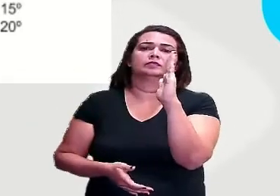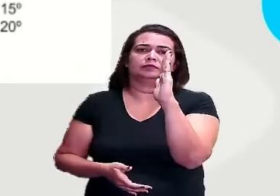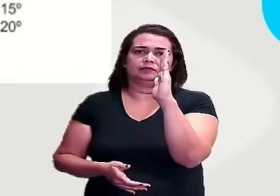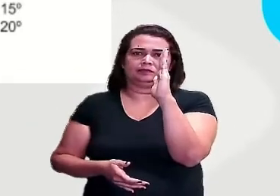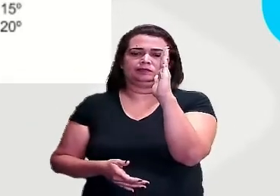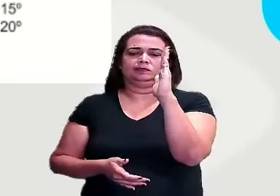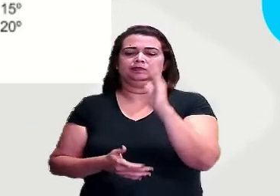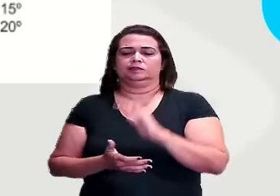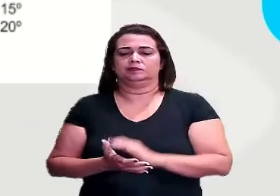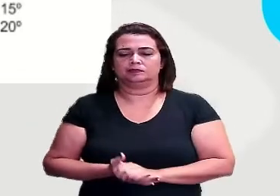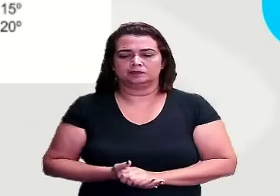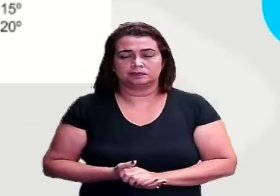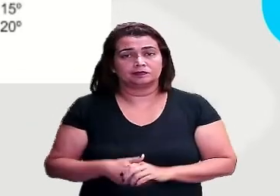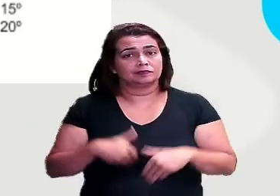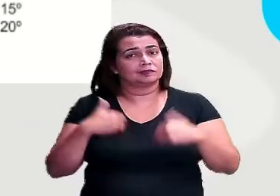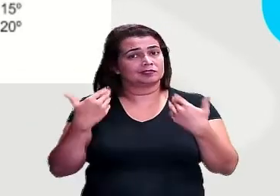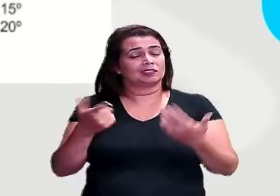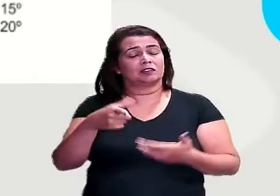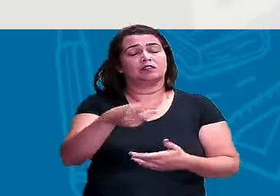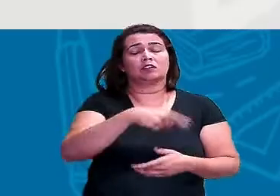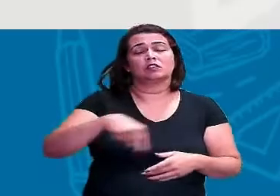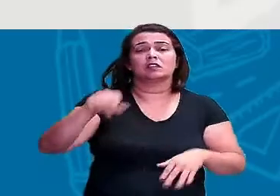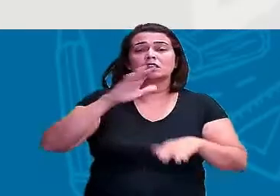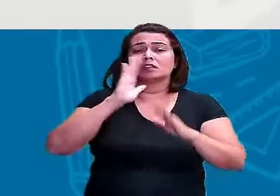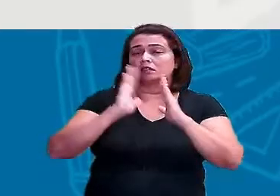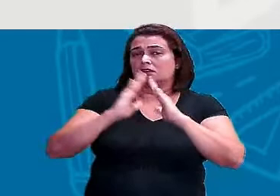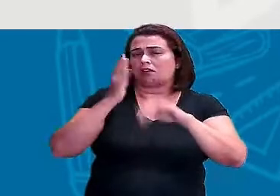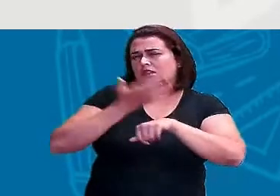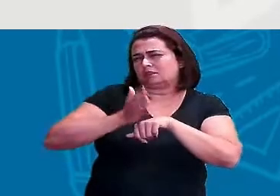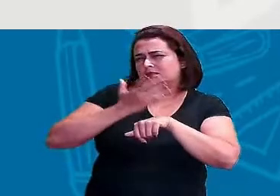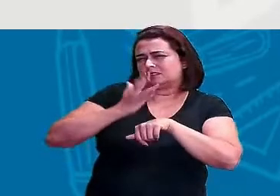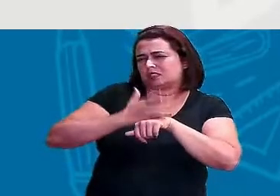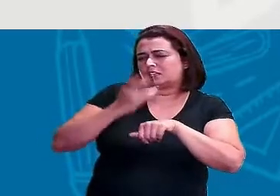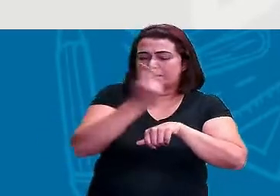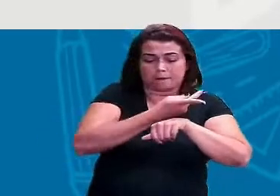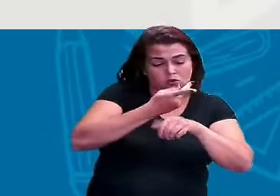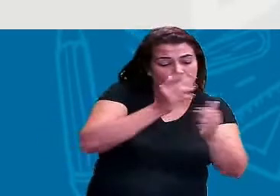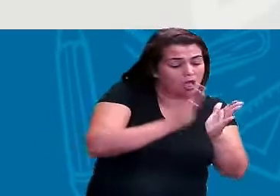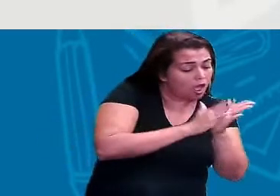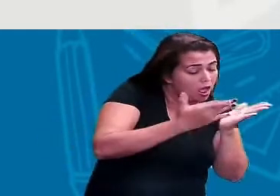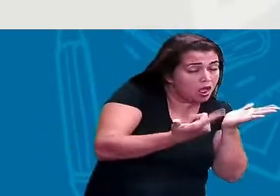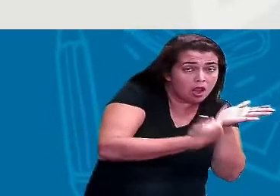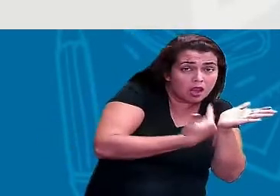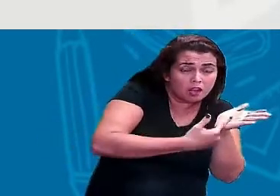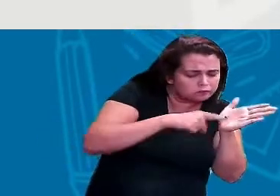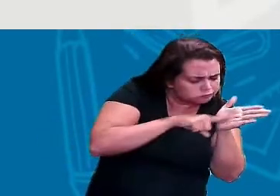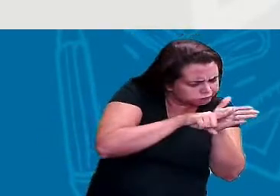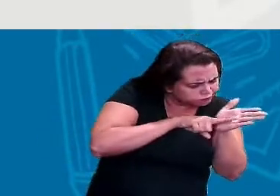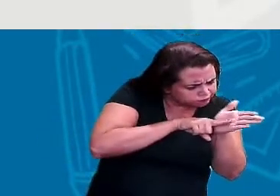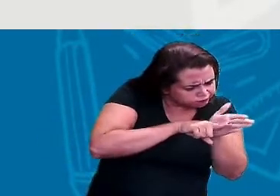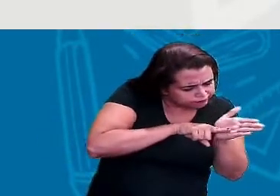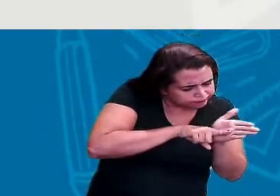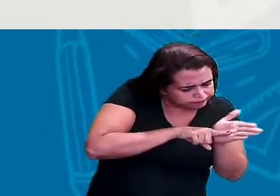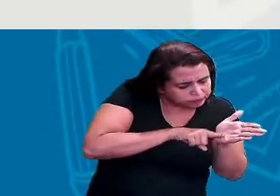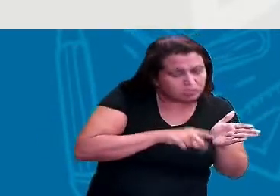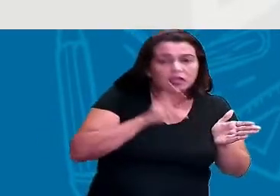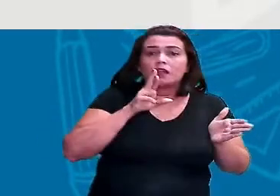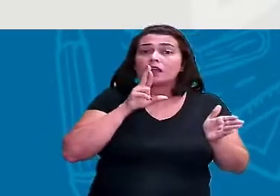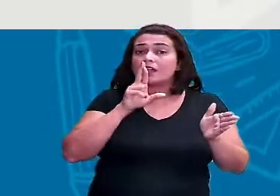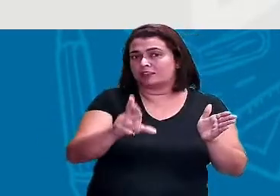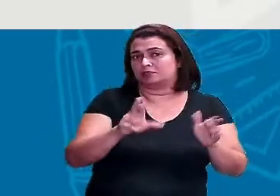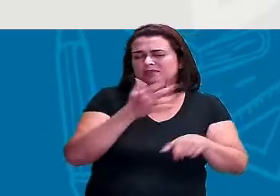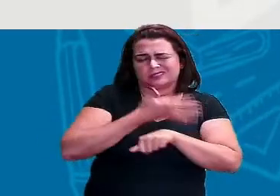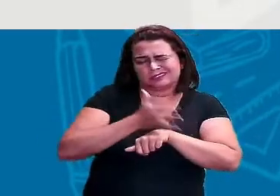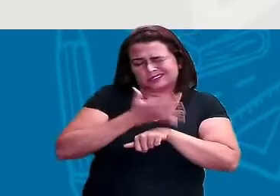meridiano de Greenwich. Então são exercícios que você pode fazer, procurar aí no seu livro, pesquisar, para realizar e